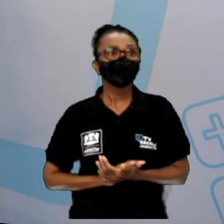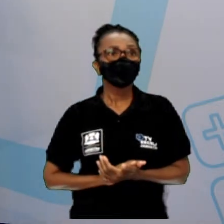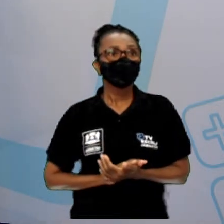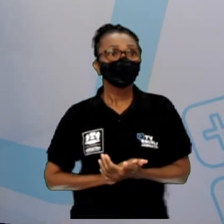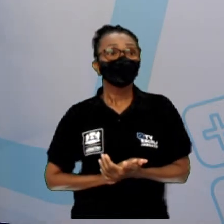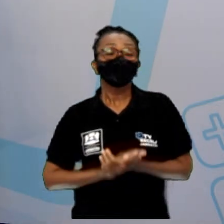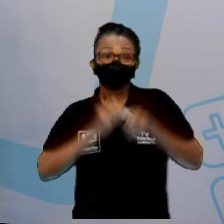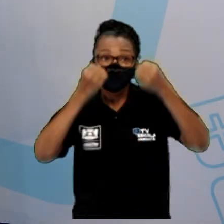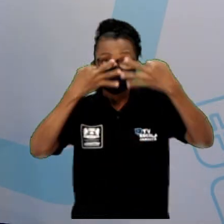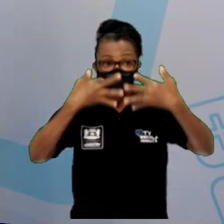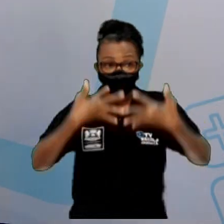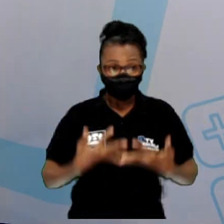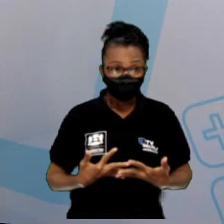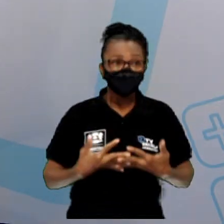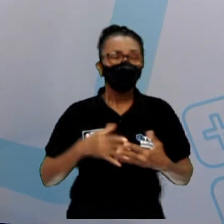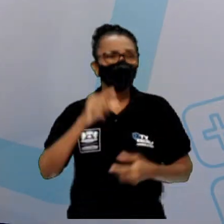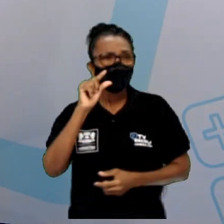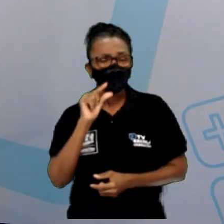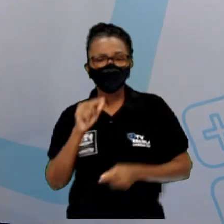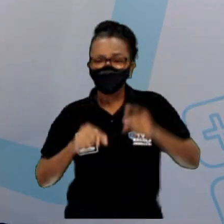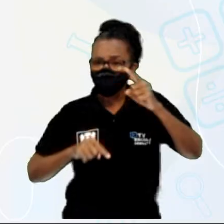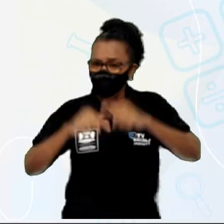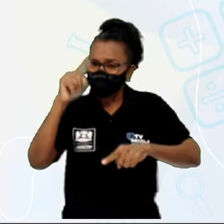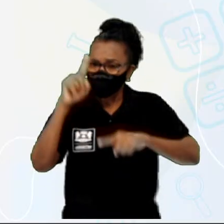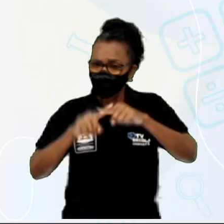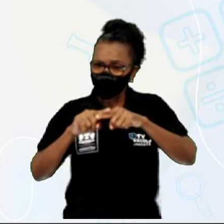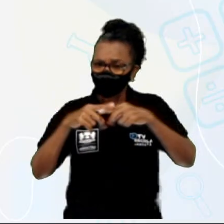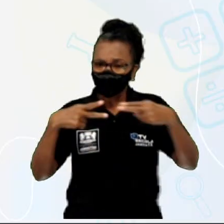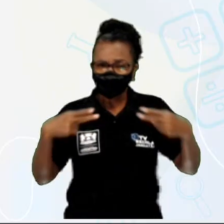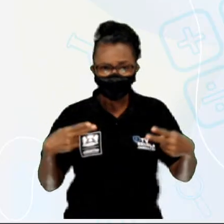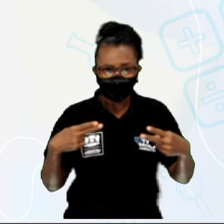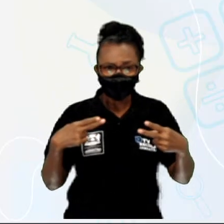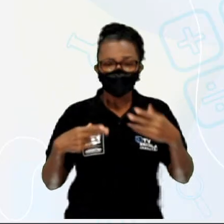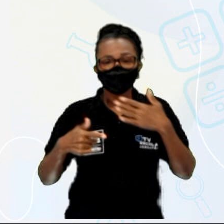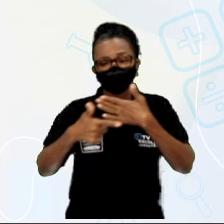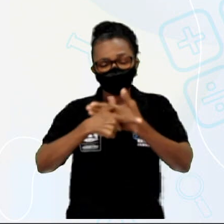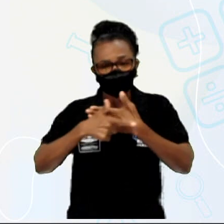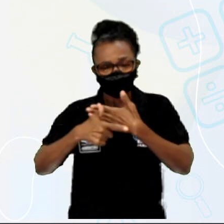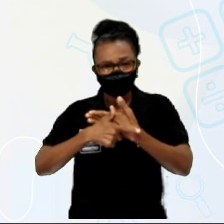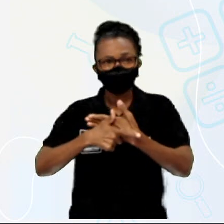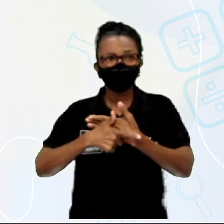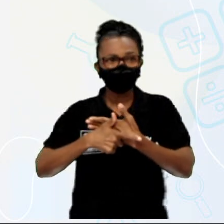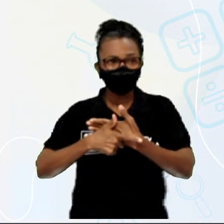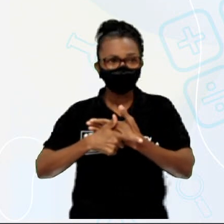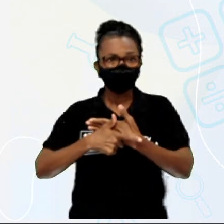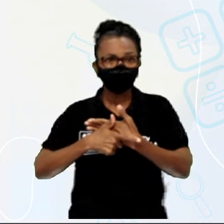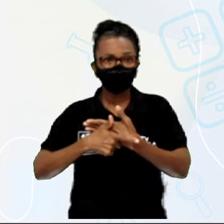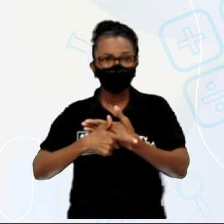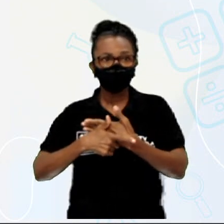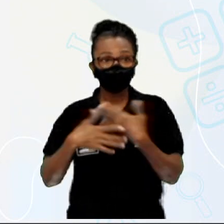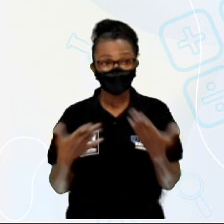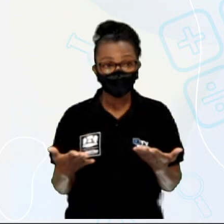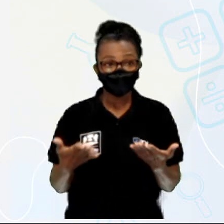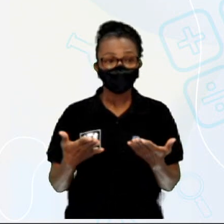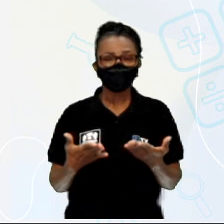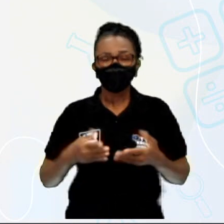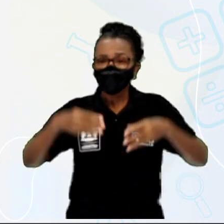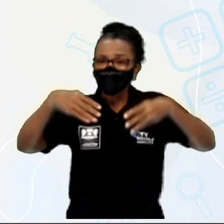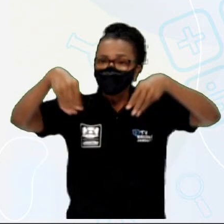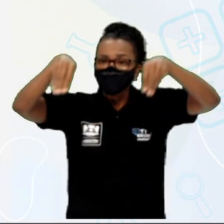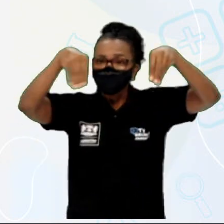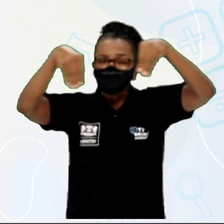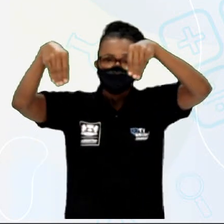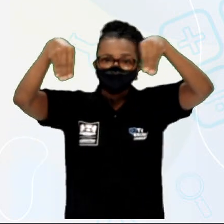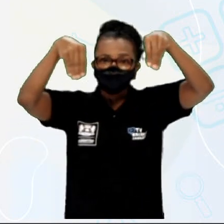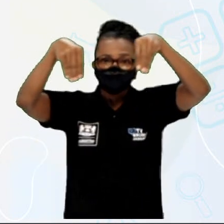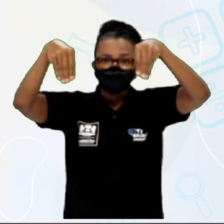um pouquinho para vocês sobre o material e a sua função. Olha, essas bandeirinhas